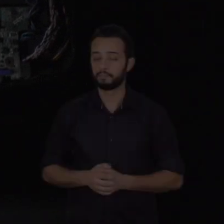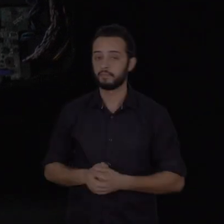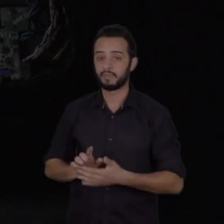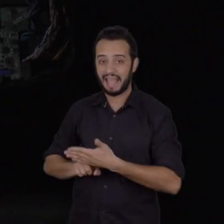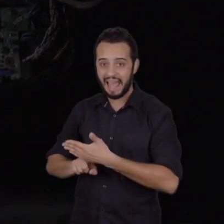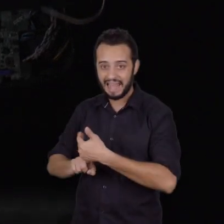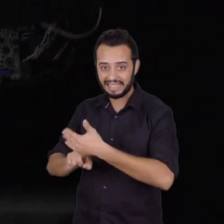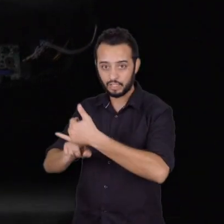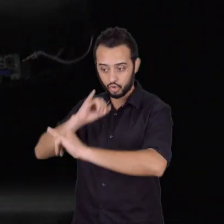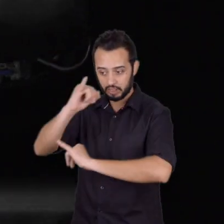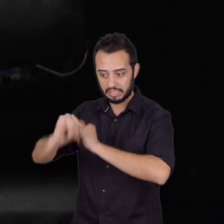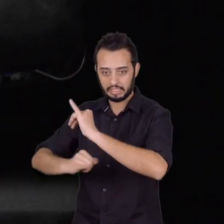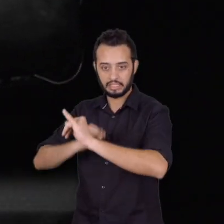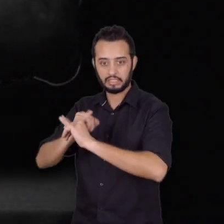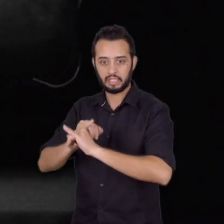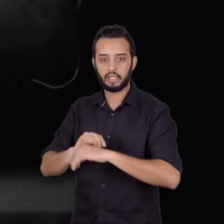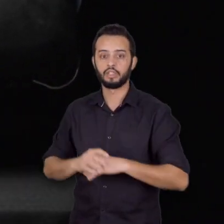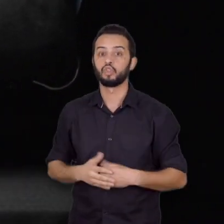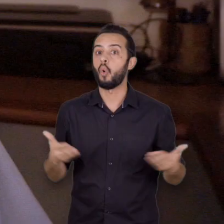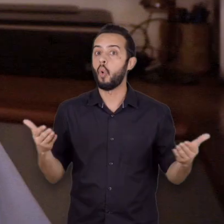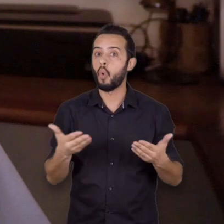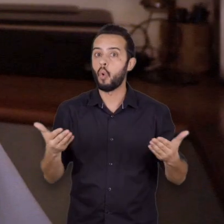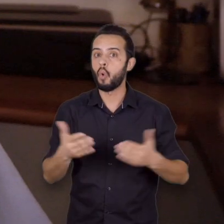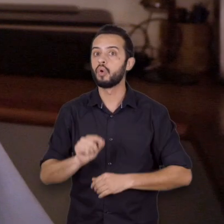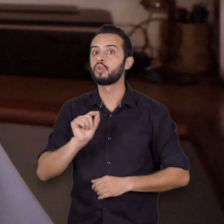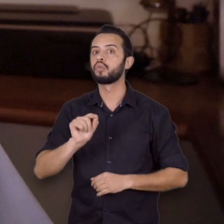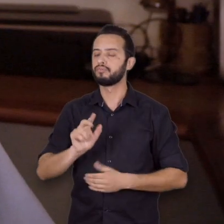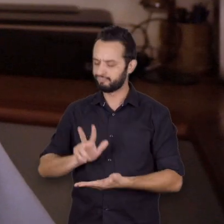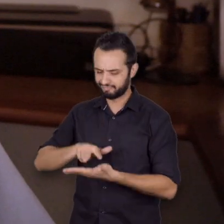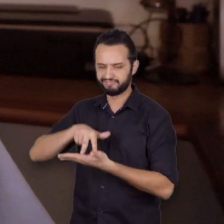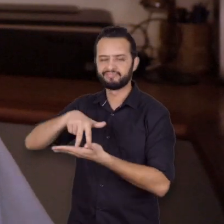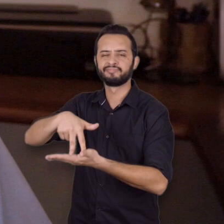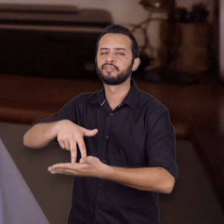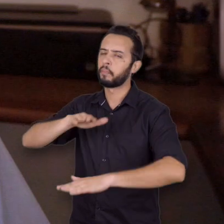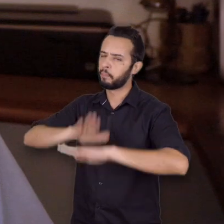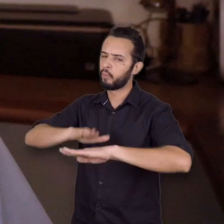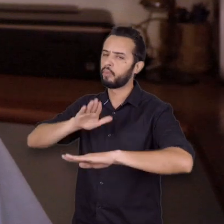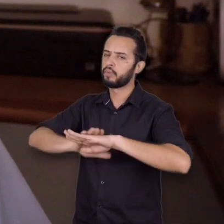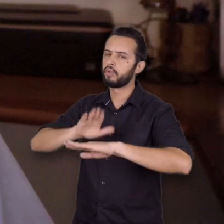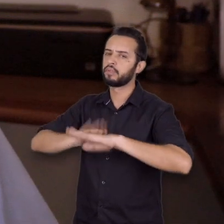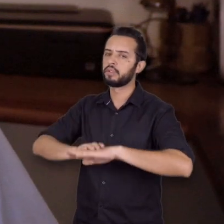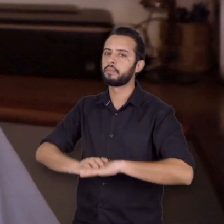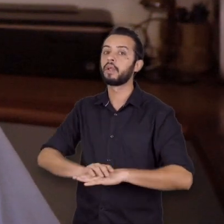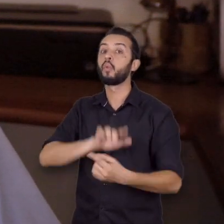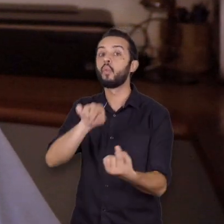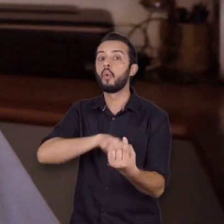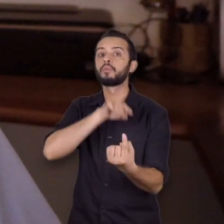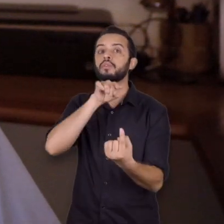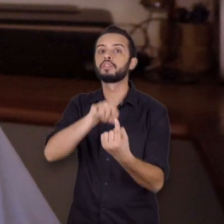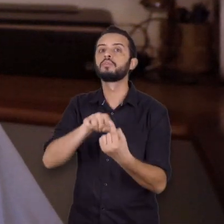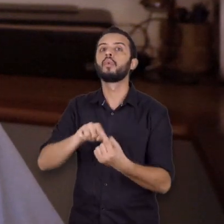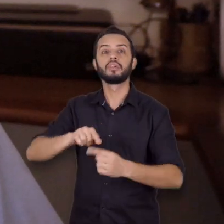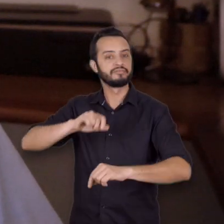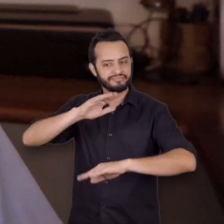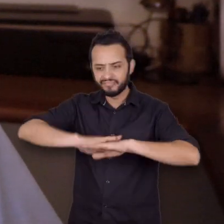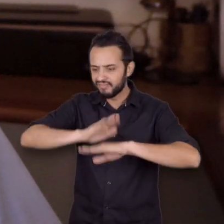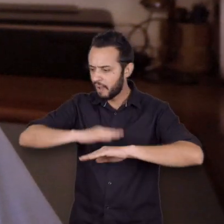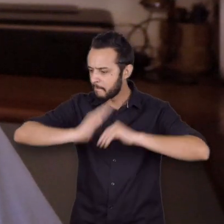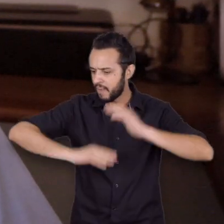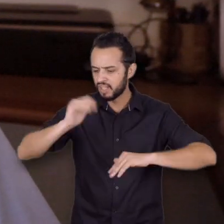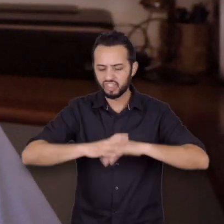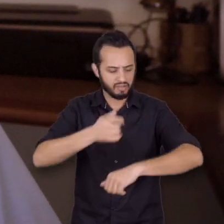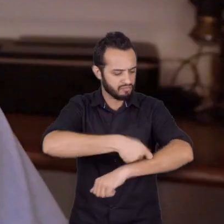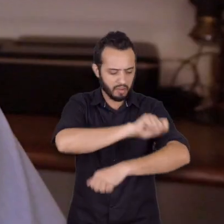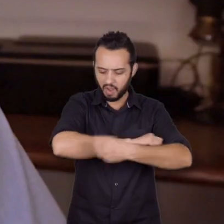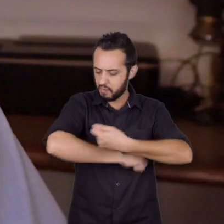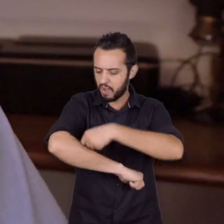A tecnologia digital, ela coloca as pessoas num protagonismo muito maior no sentido que elas podem fazer coisas, elas